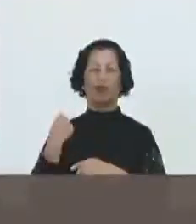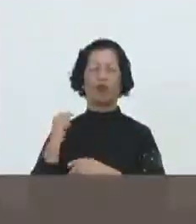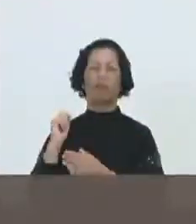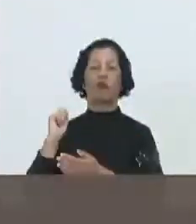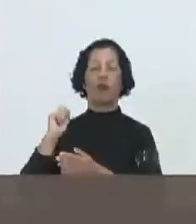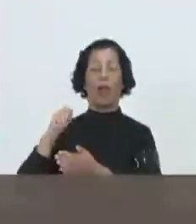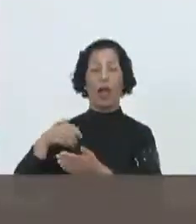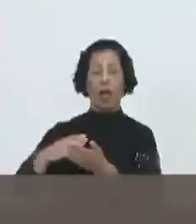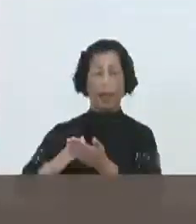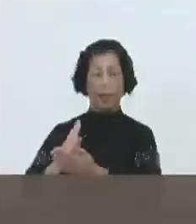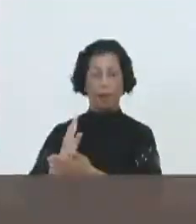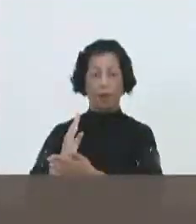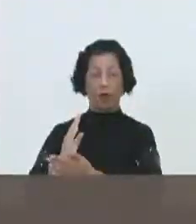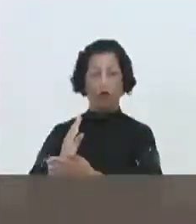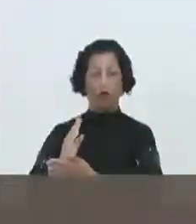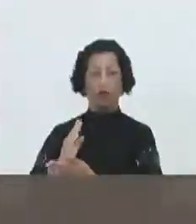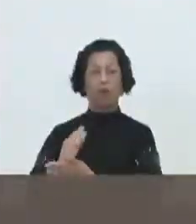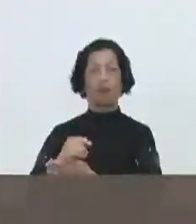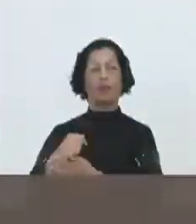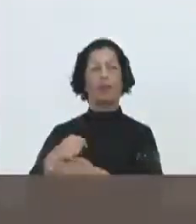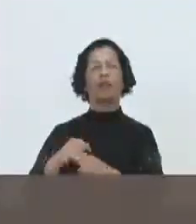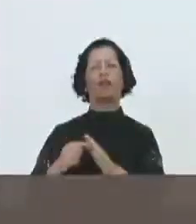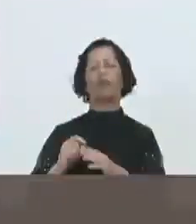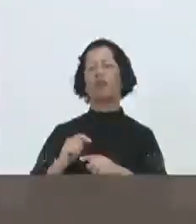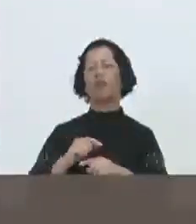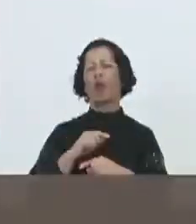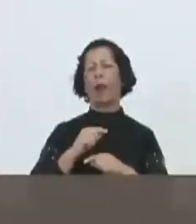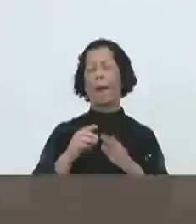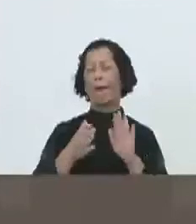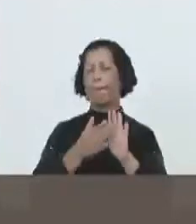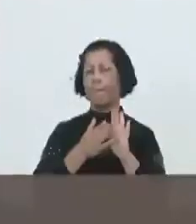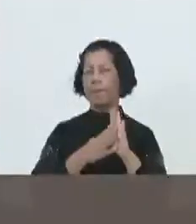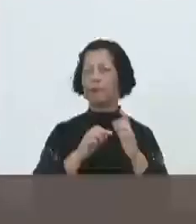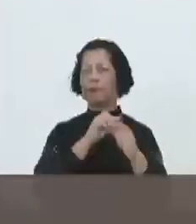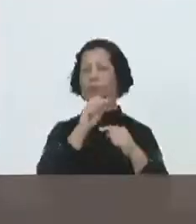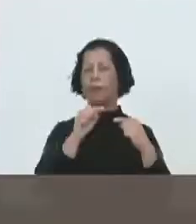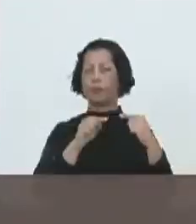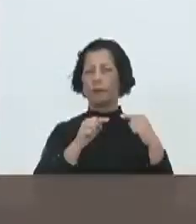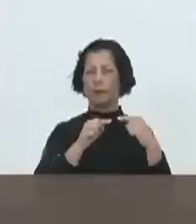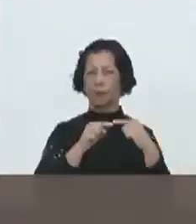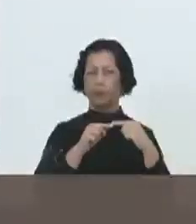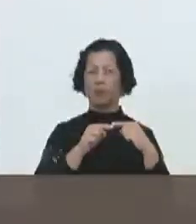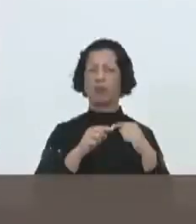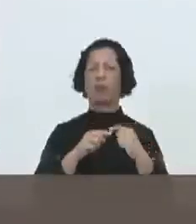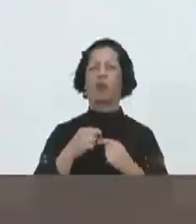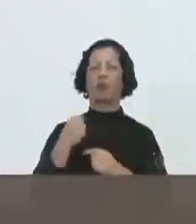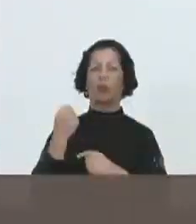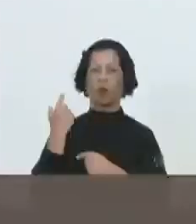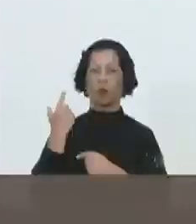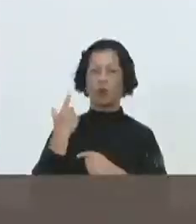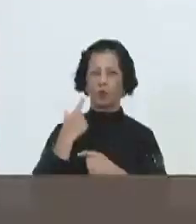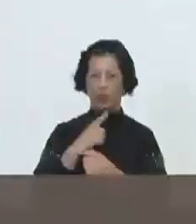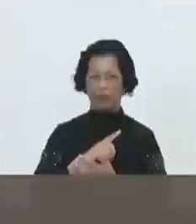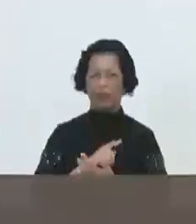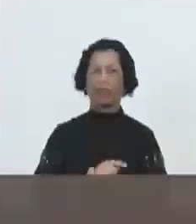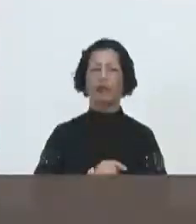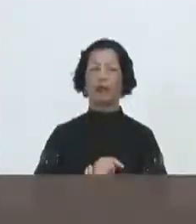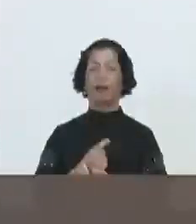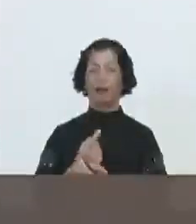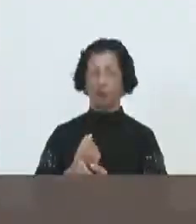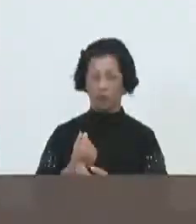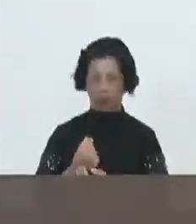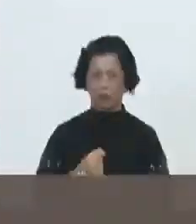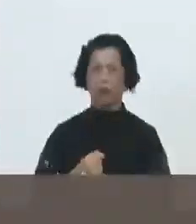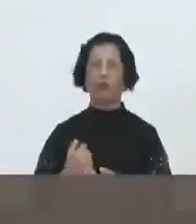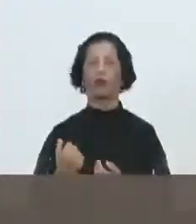eoa então aquilo que a gente propôs como meta nesse momento estamos chegando lá tudo isso Finanças secretaria